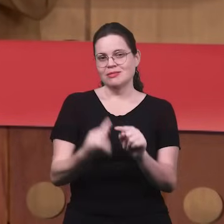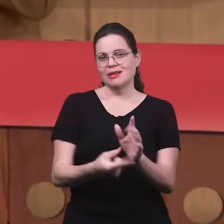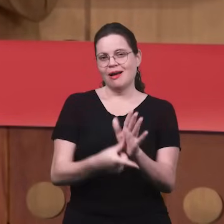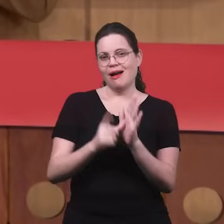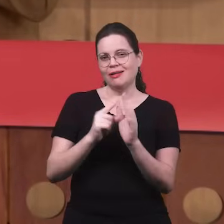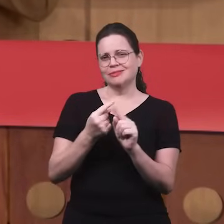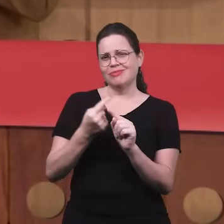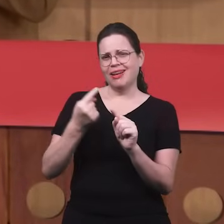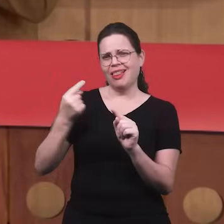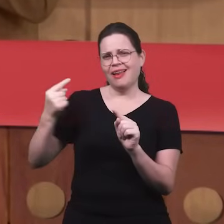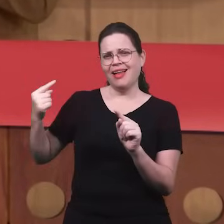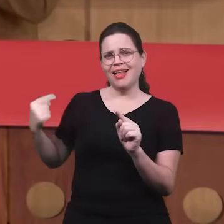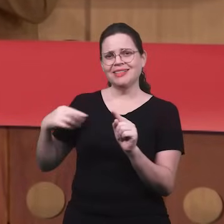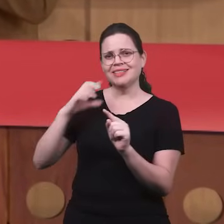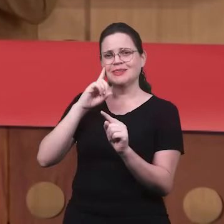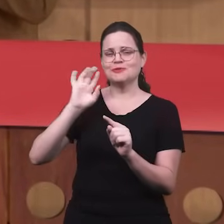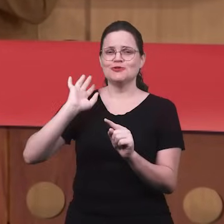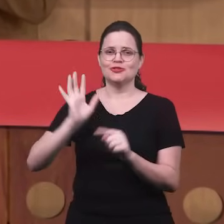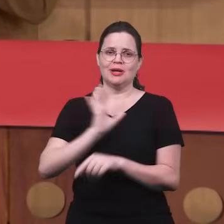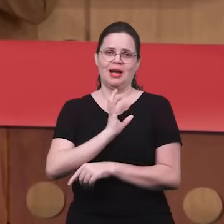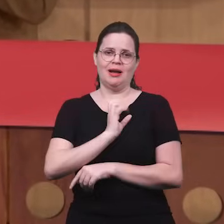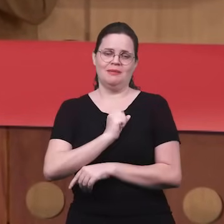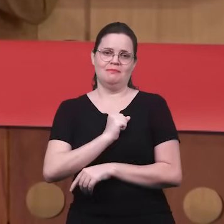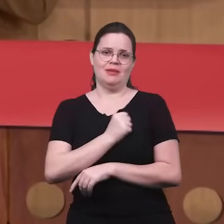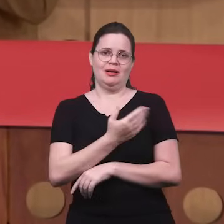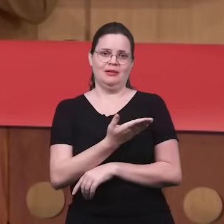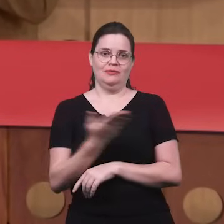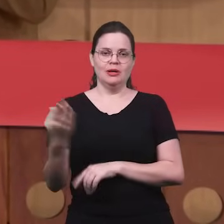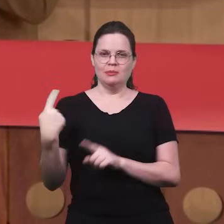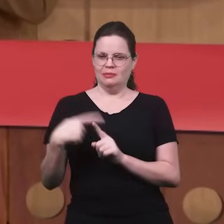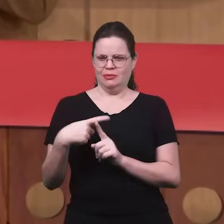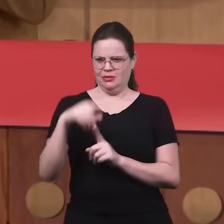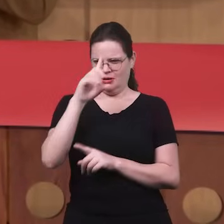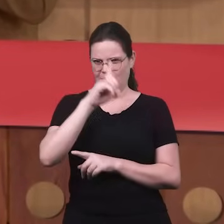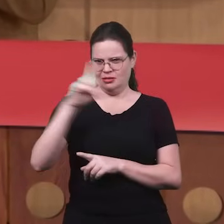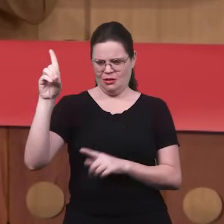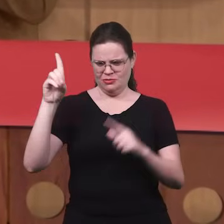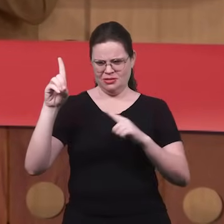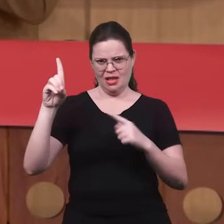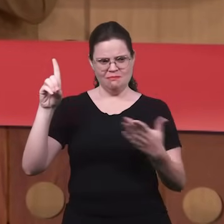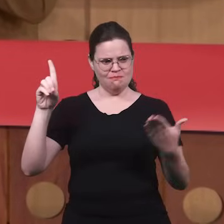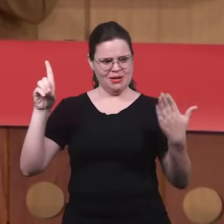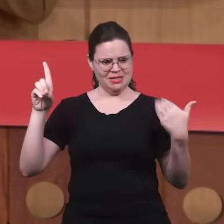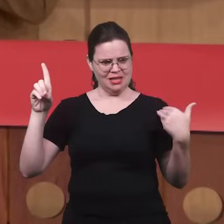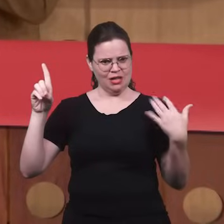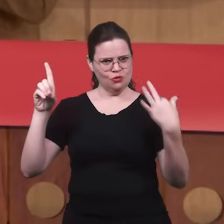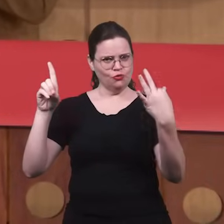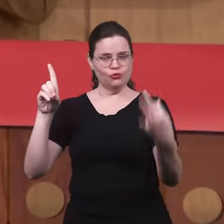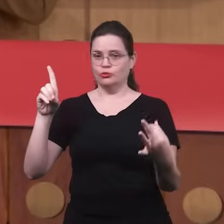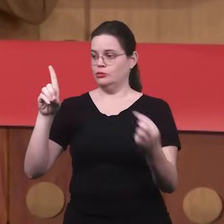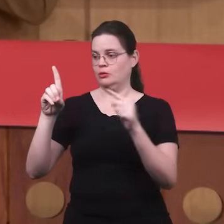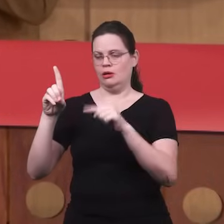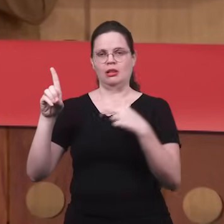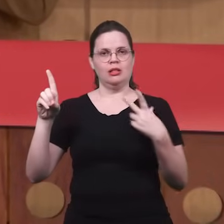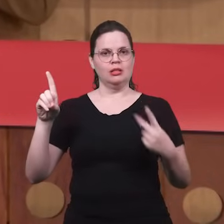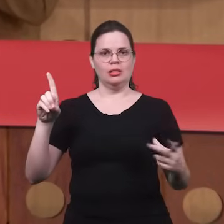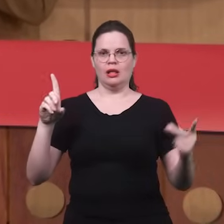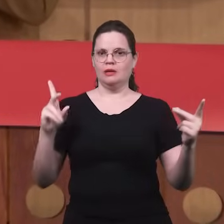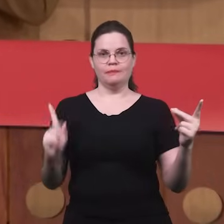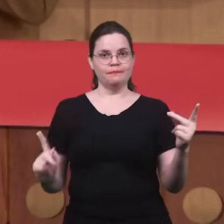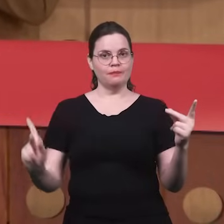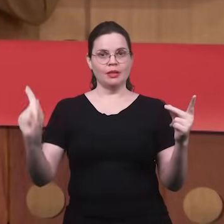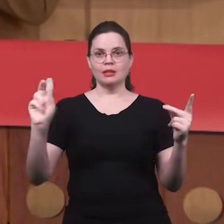amava, porque Deus não tem futuro, passado, Ele vive num tempo eterno. Isso é muito profundo, hein?